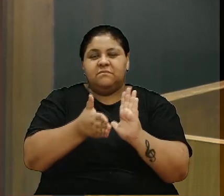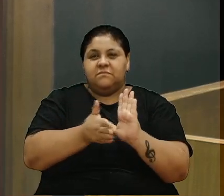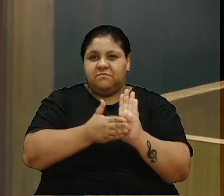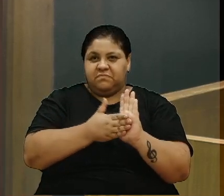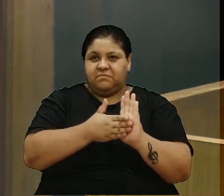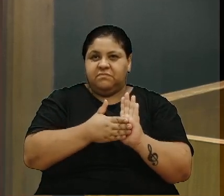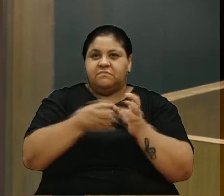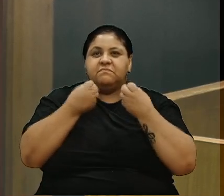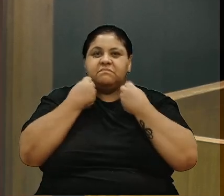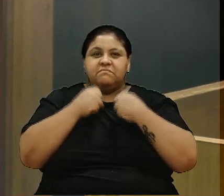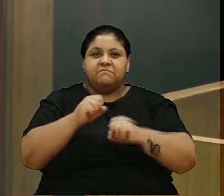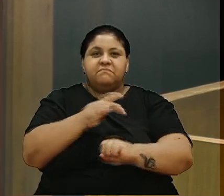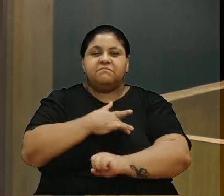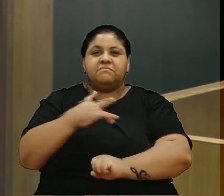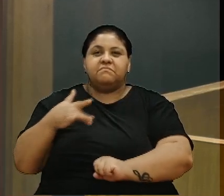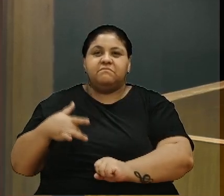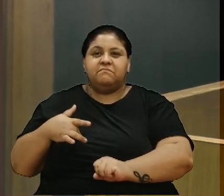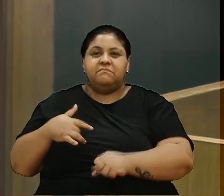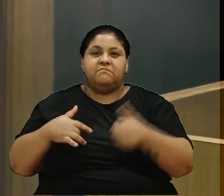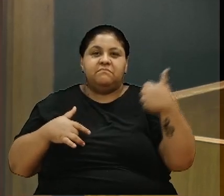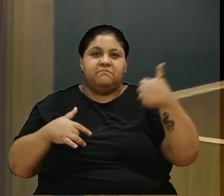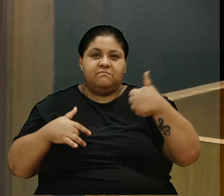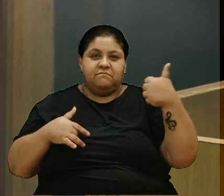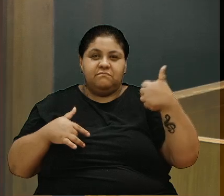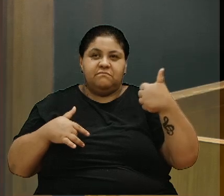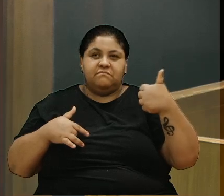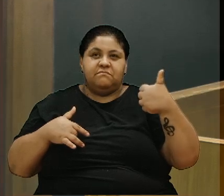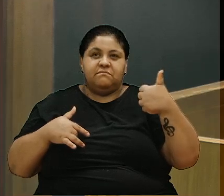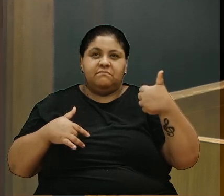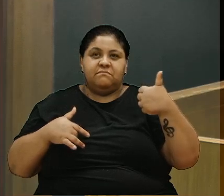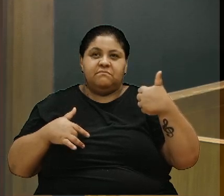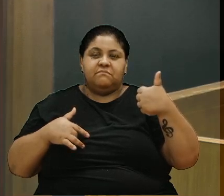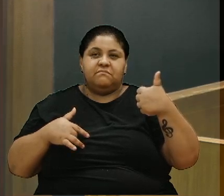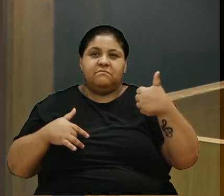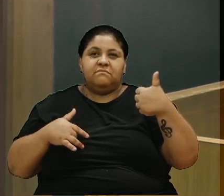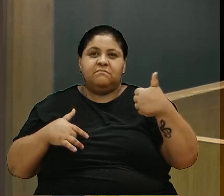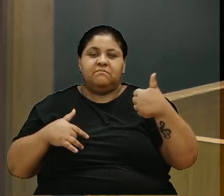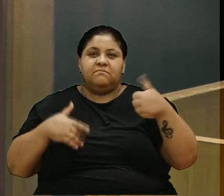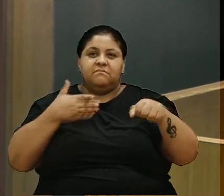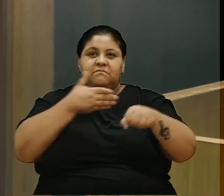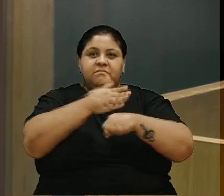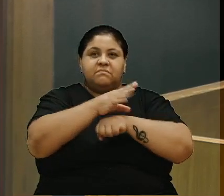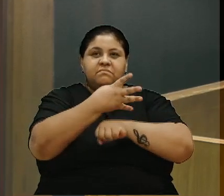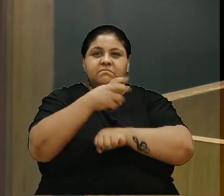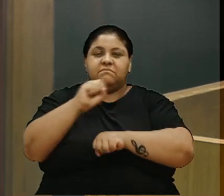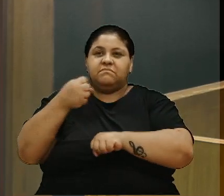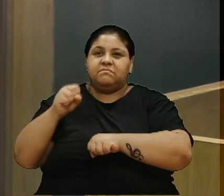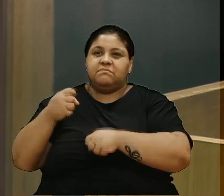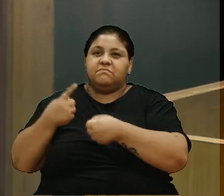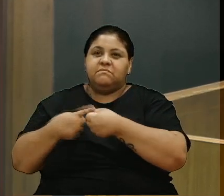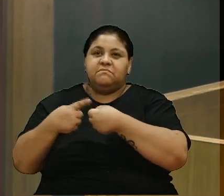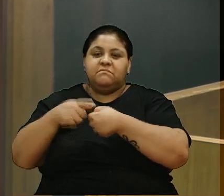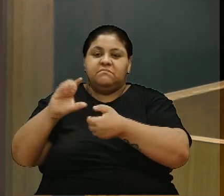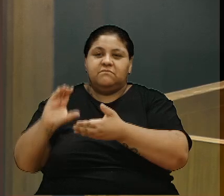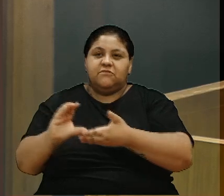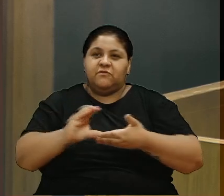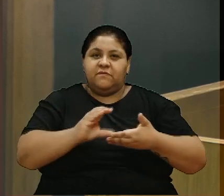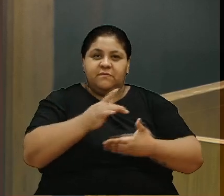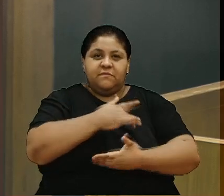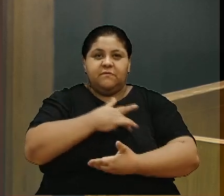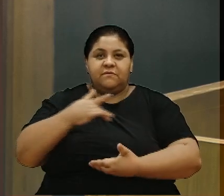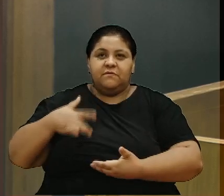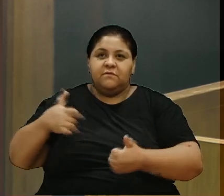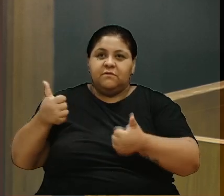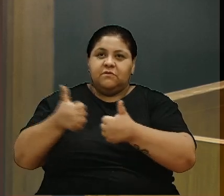Saúde, item 1, coparticipação dos 48 municípios circunvizinhos no valor investido em saúde, por meio